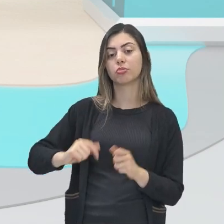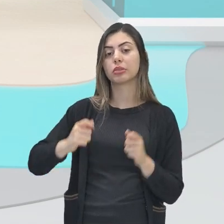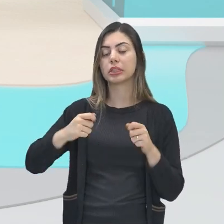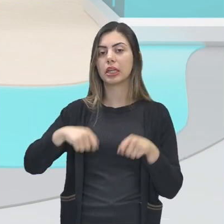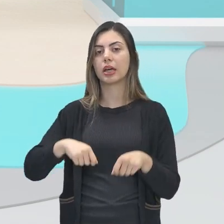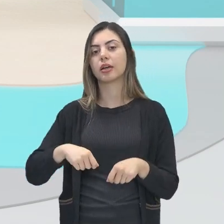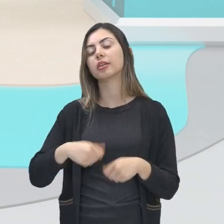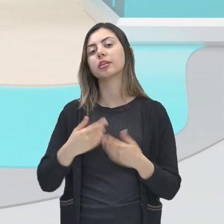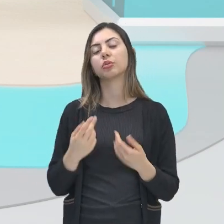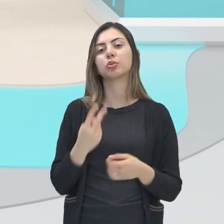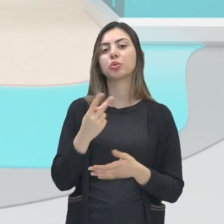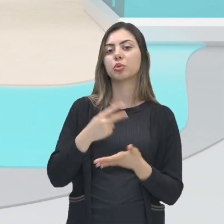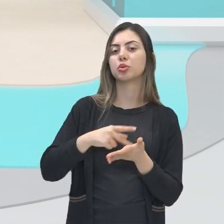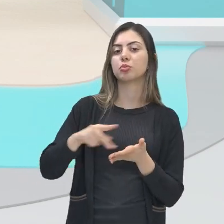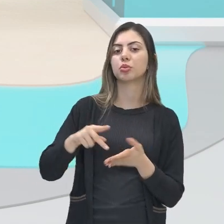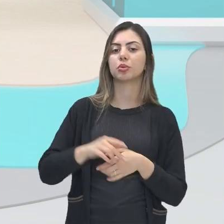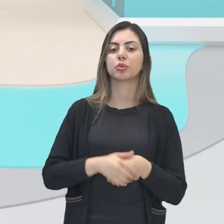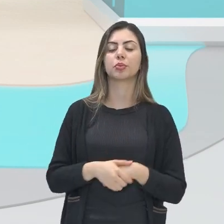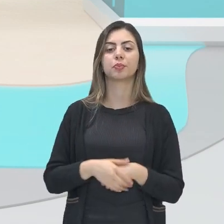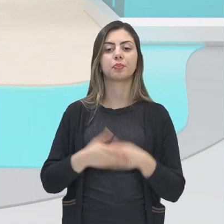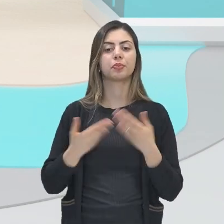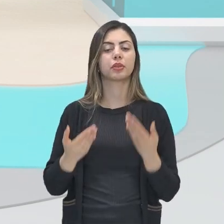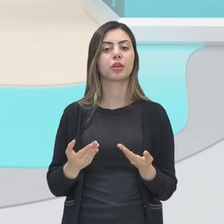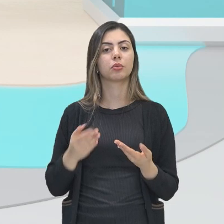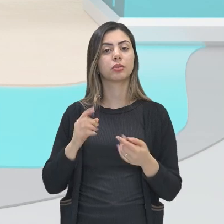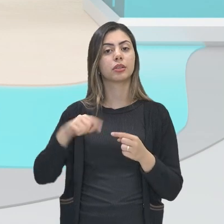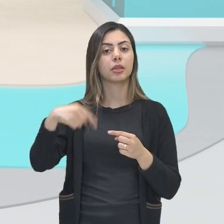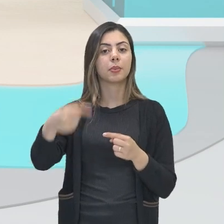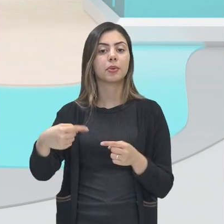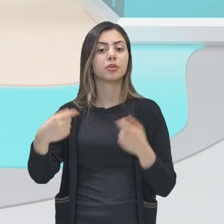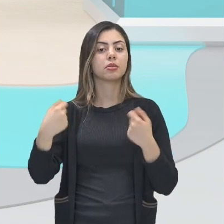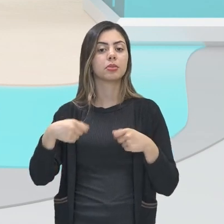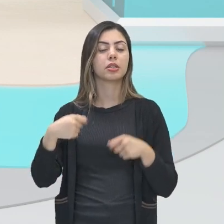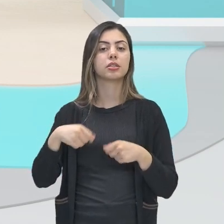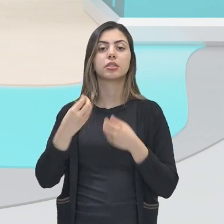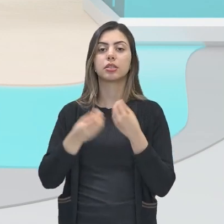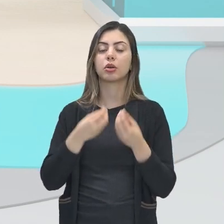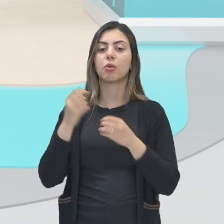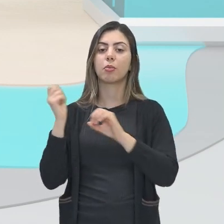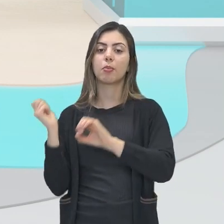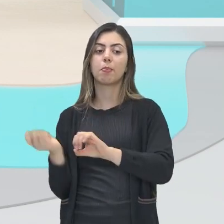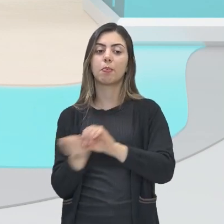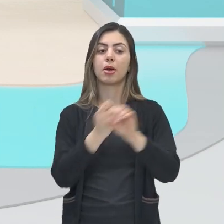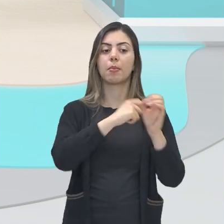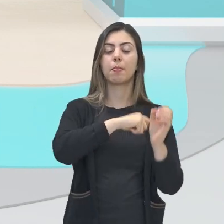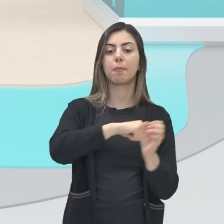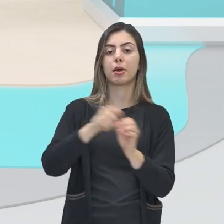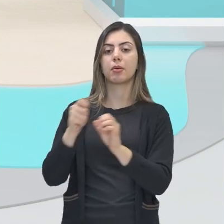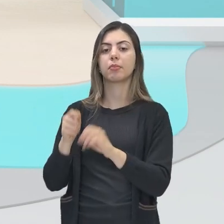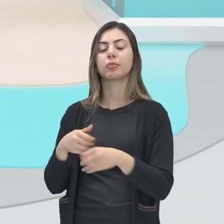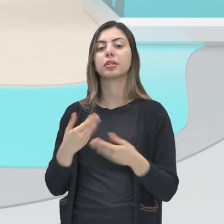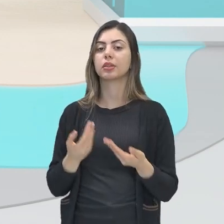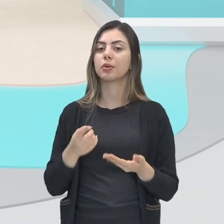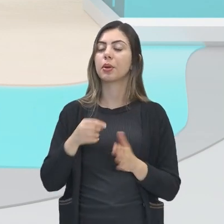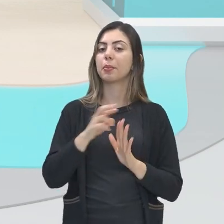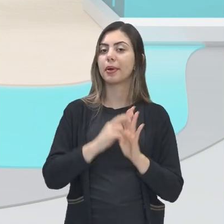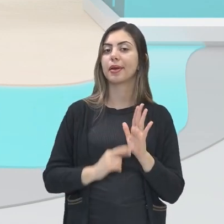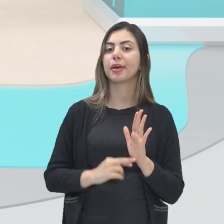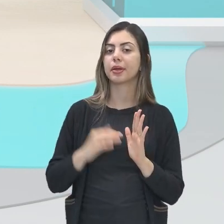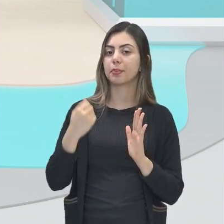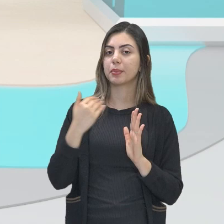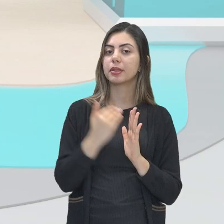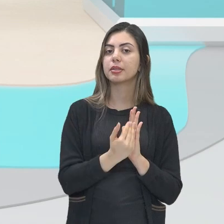cada 2 pontos. Então, você depois tem que dar o saque para o outro, certo? Então, tem essa regra que tem que ser